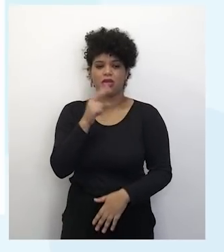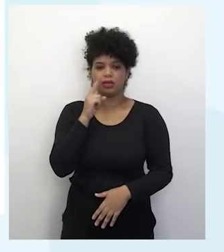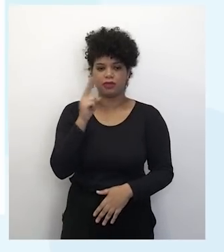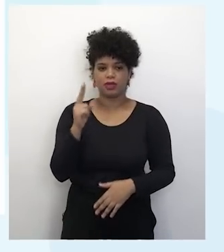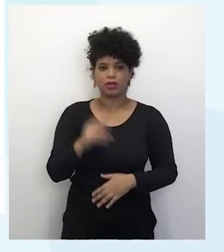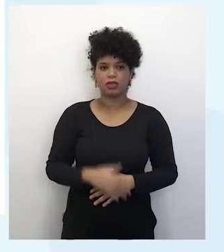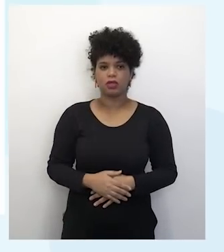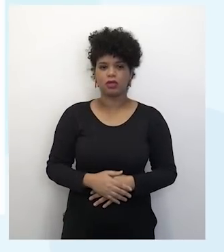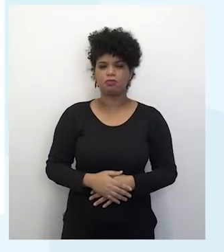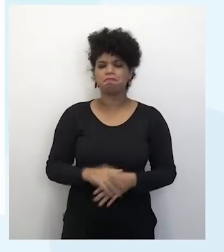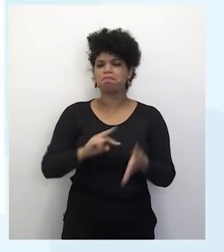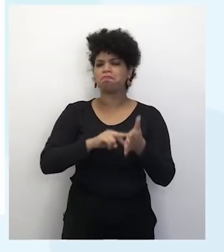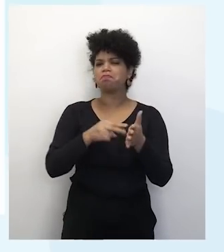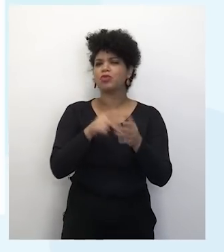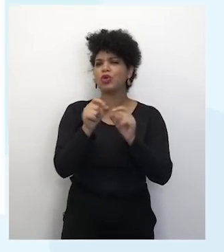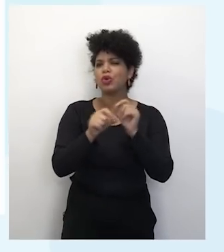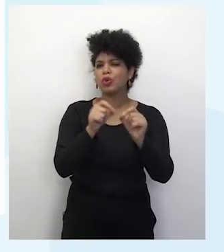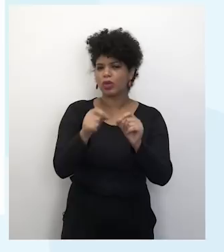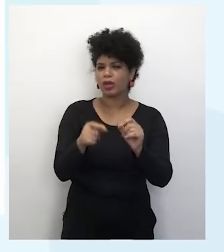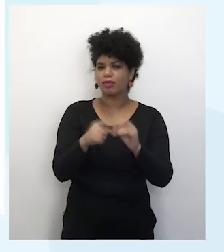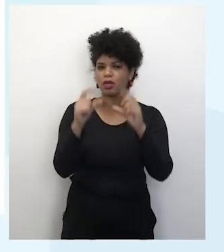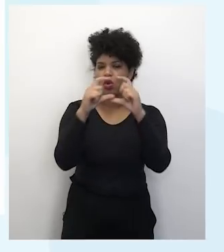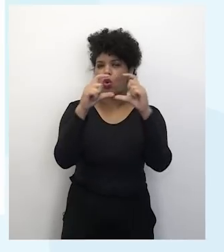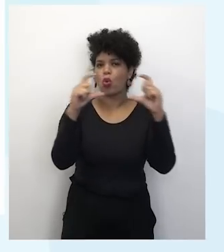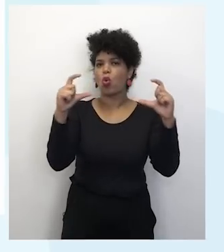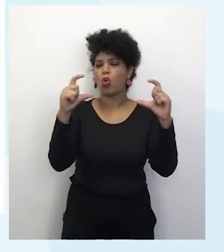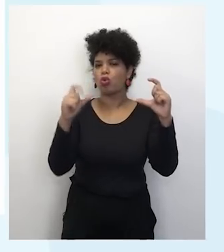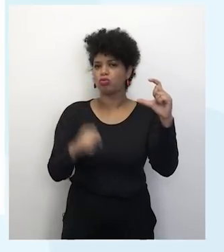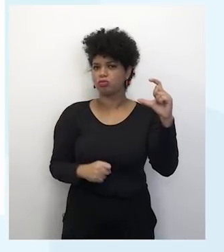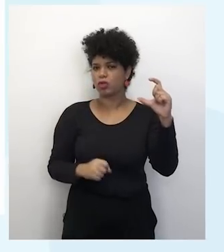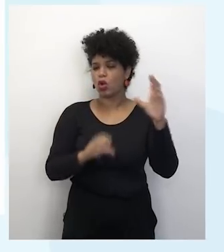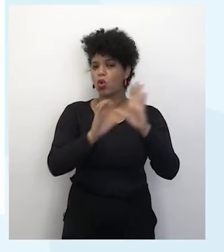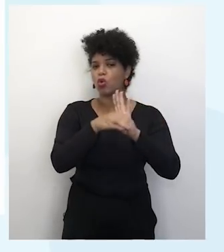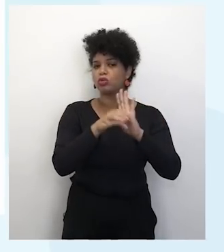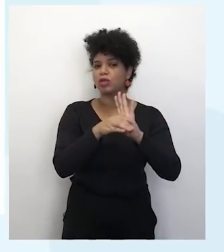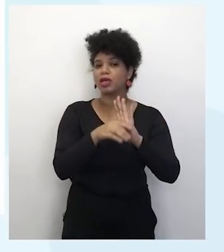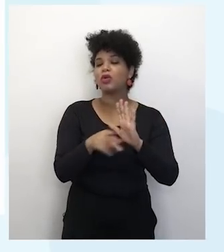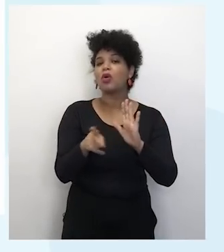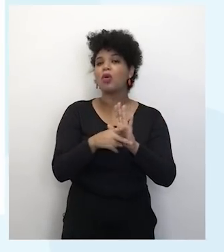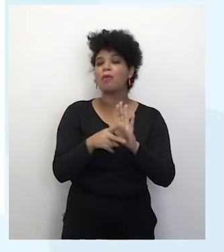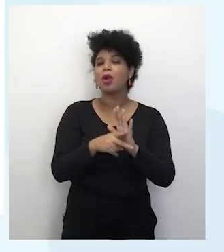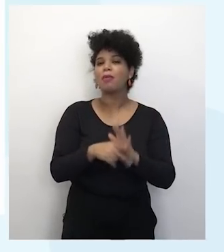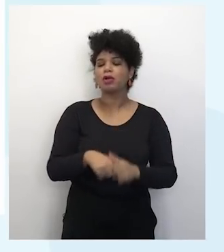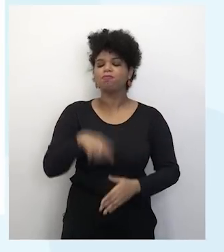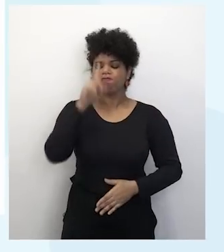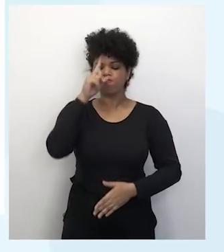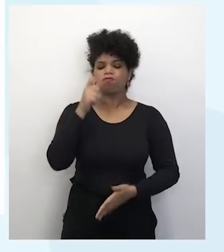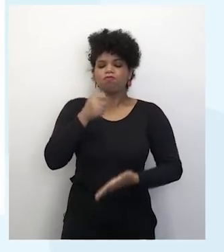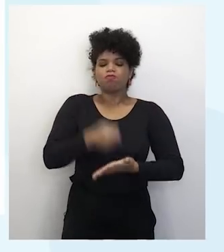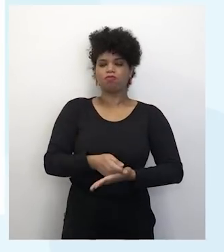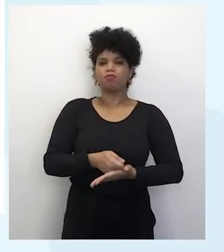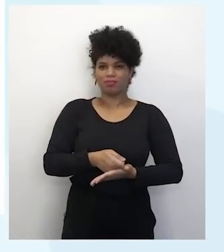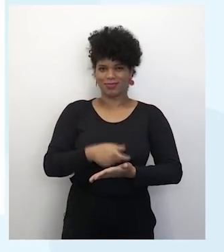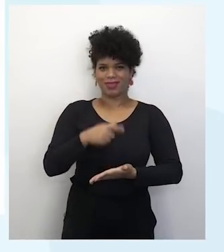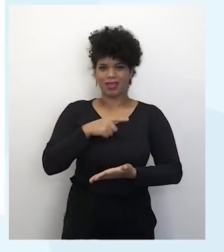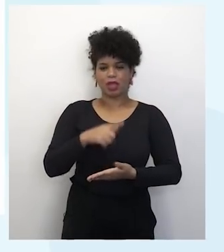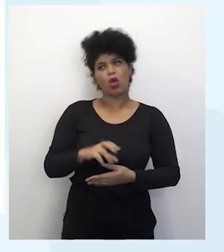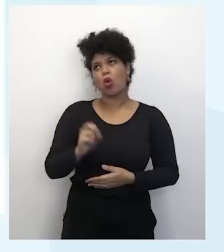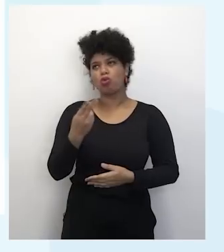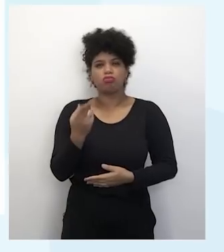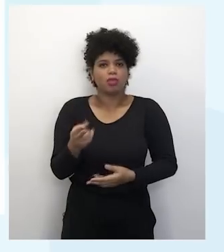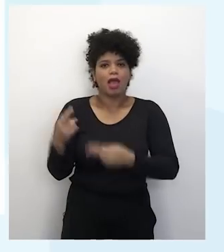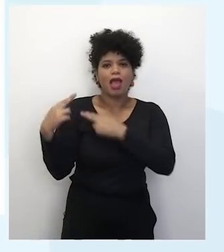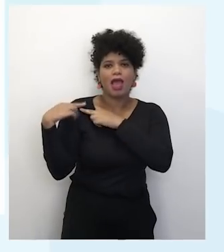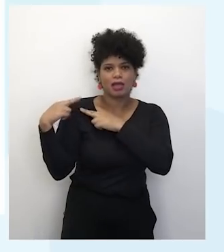a definição. No caso, a definição que está aparecendo é a da determinação. Mas vamos supor que ele escolheu respeito. Então,